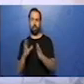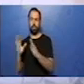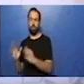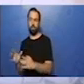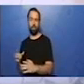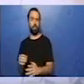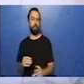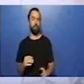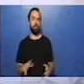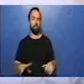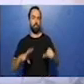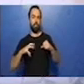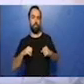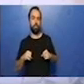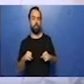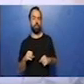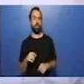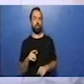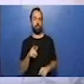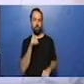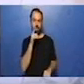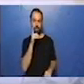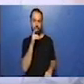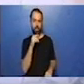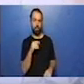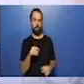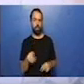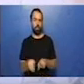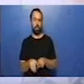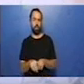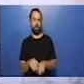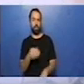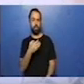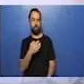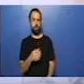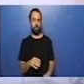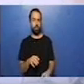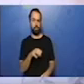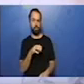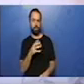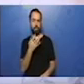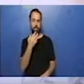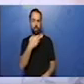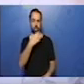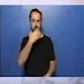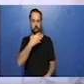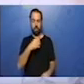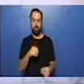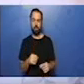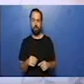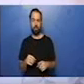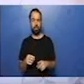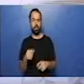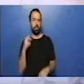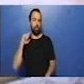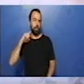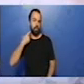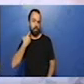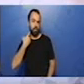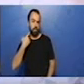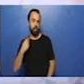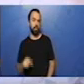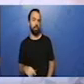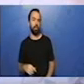meio da água e alimentos contaminados. Mas uma pessoa contaminada, ela pode liberar esses protozoários por meio das